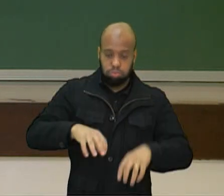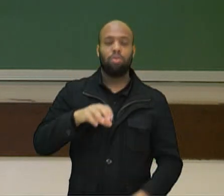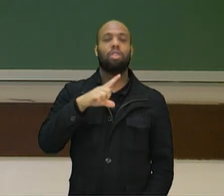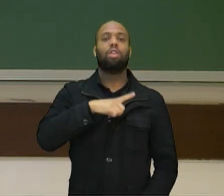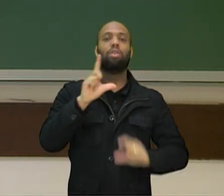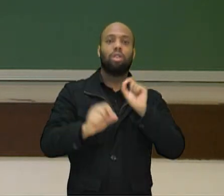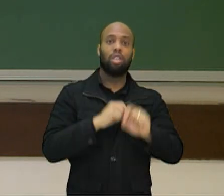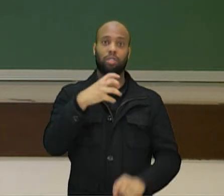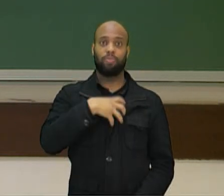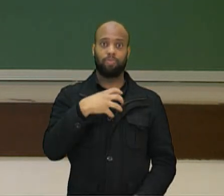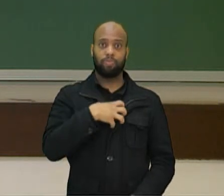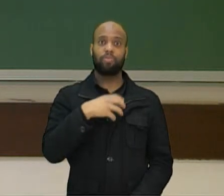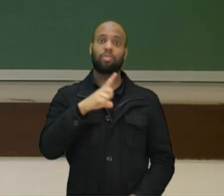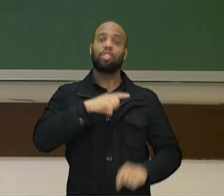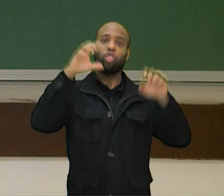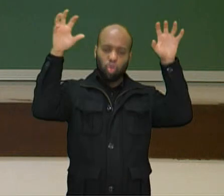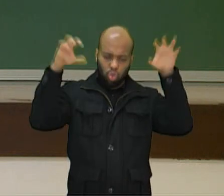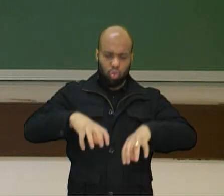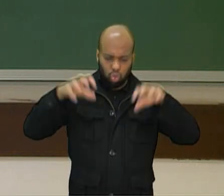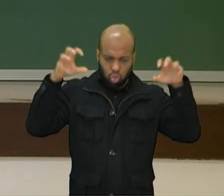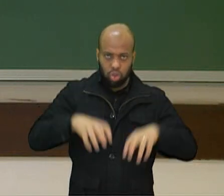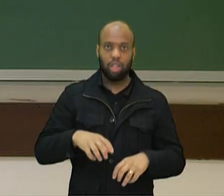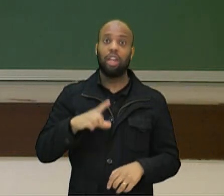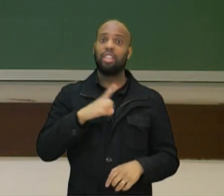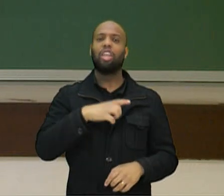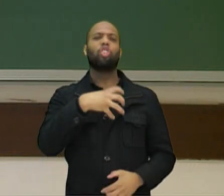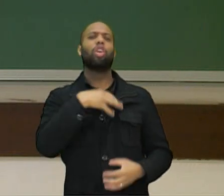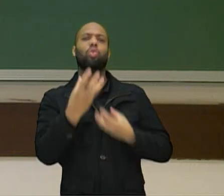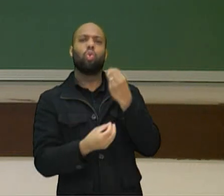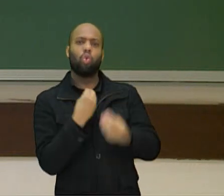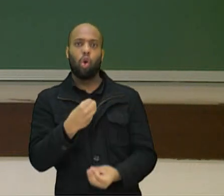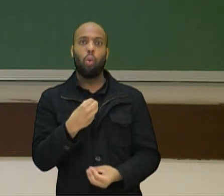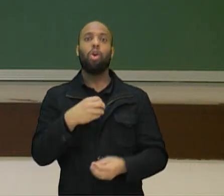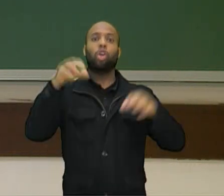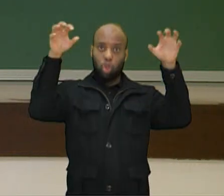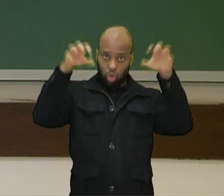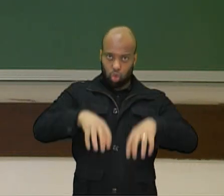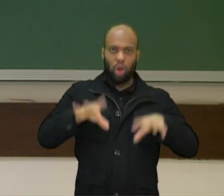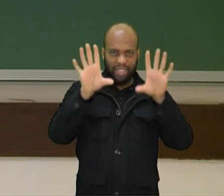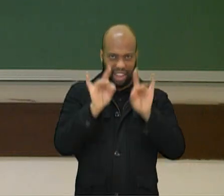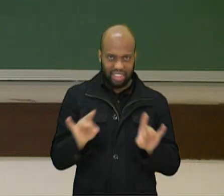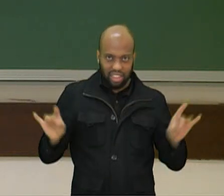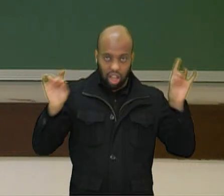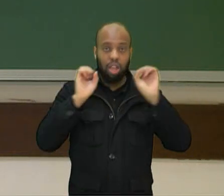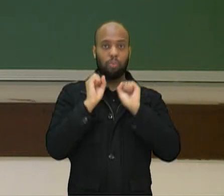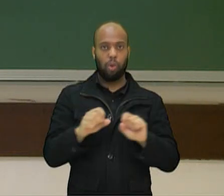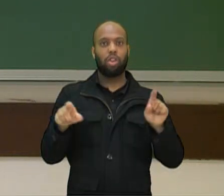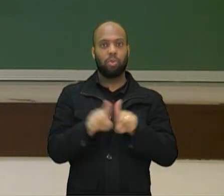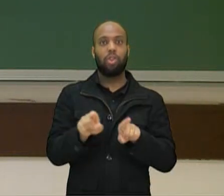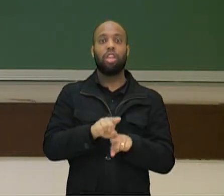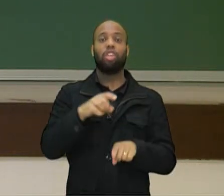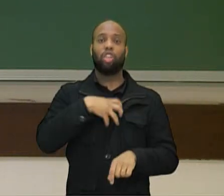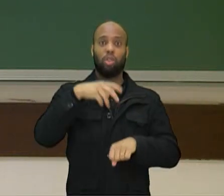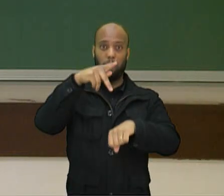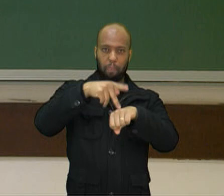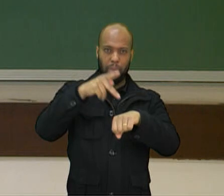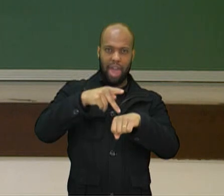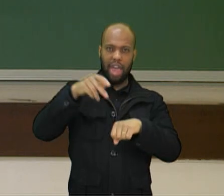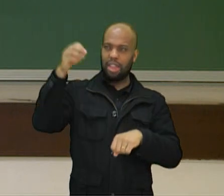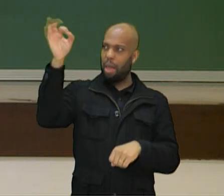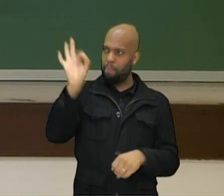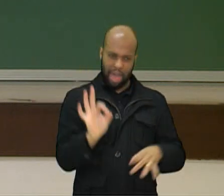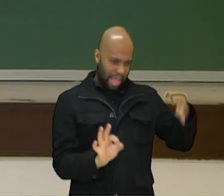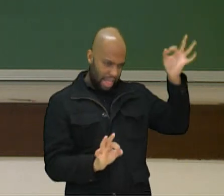queda, nós temos a precipitação. E aí nós podemos ter em forma de chuva líquida, podemos ter em forma de granizo, que